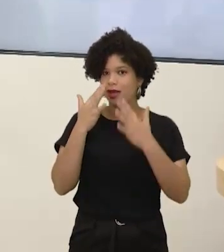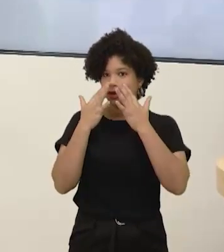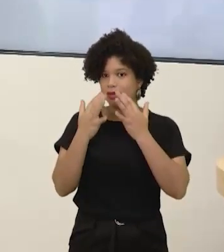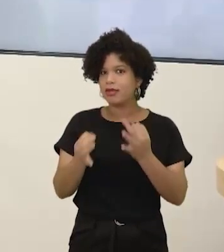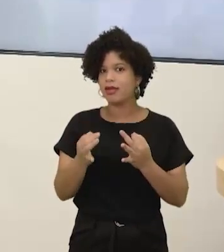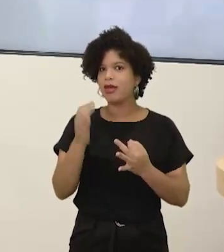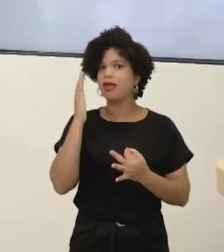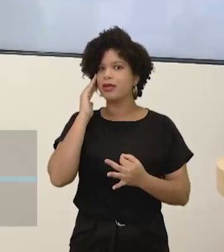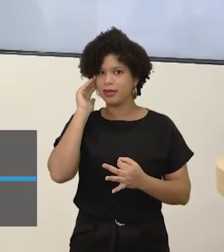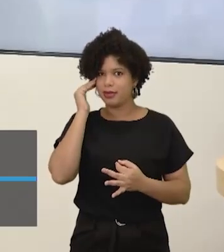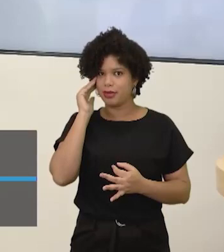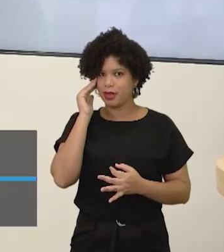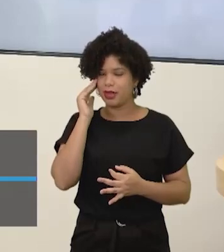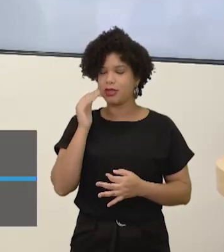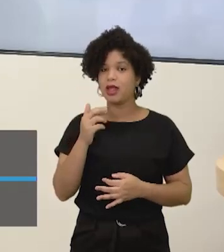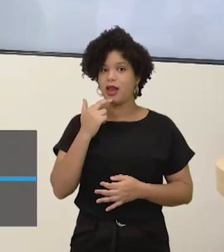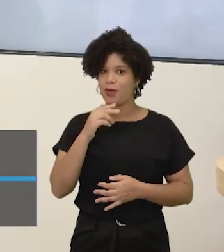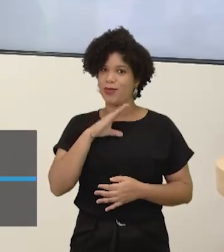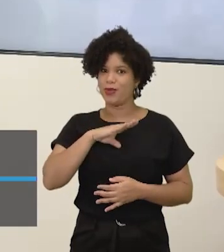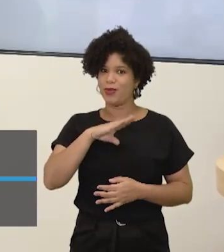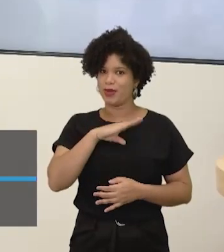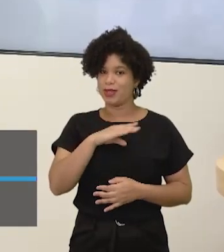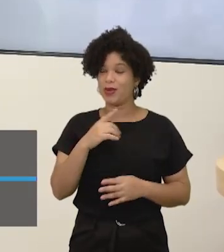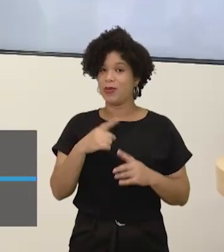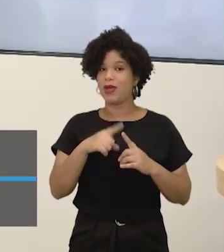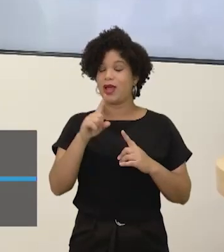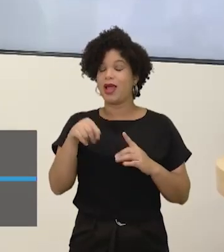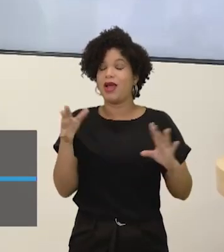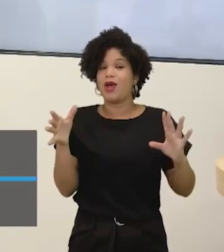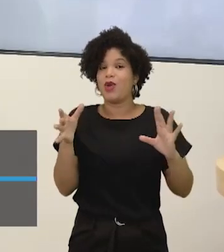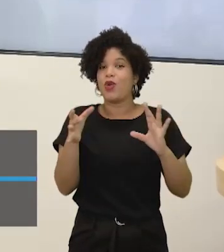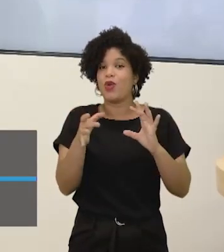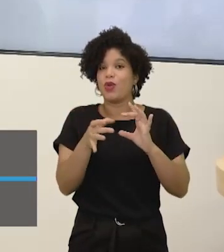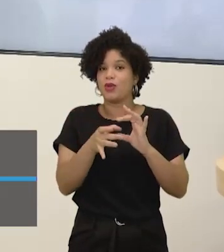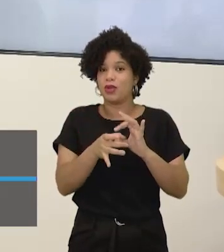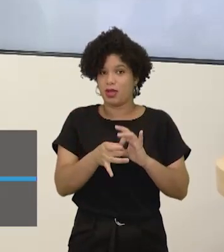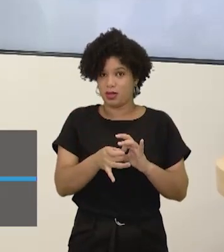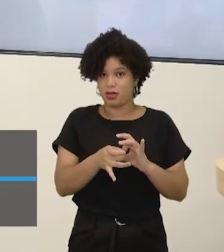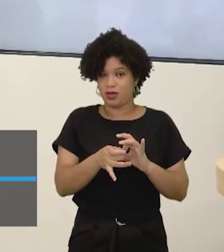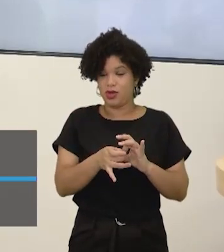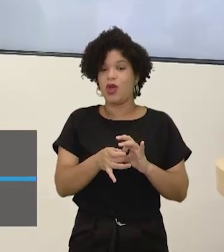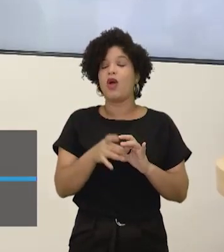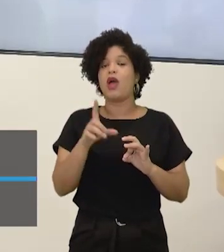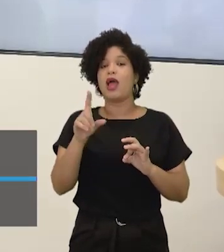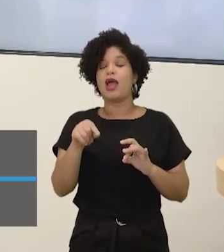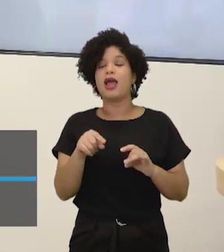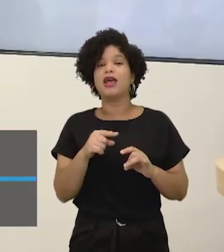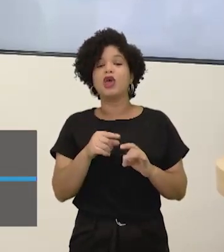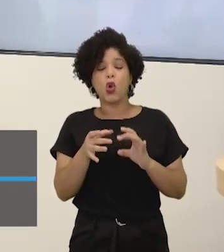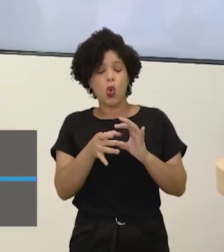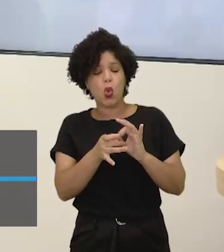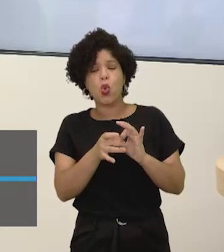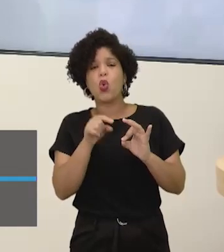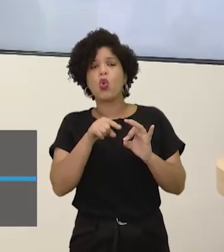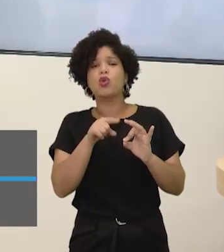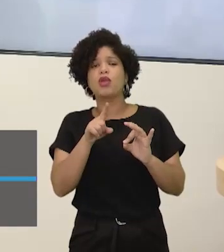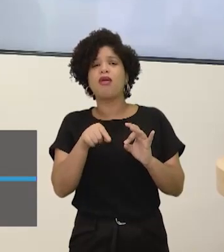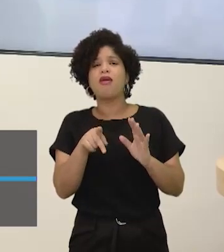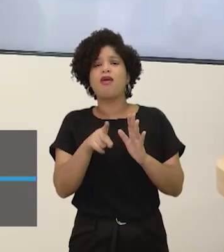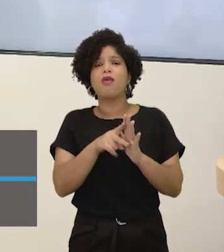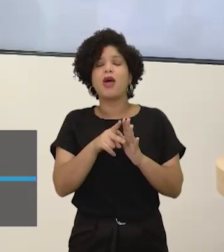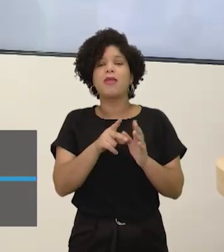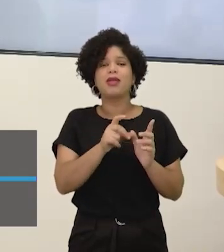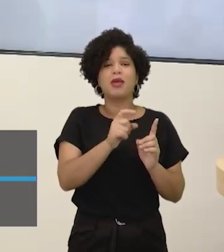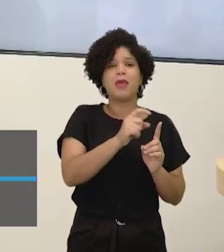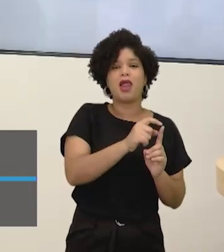oração coordenada sindética. Porque é uma oração coordenada, ela é independente, e sindética porque elas são unidas por meio de conectivos ou por